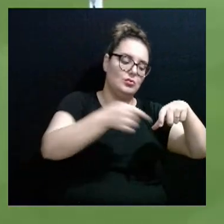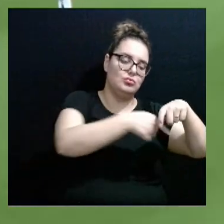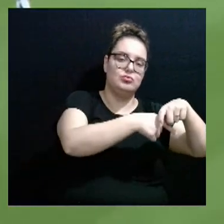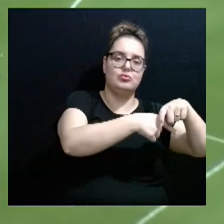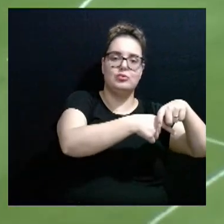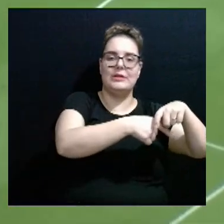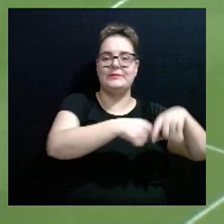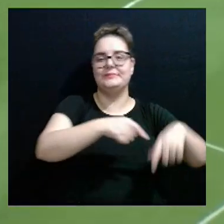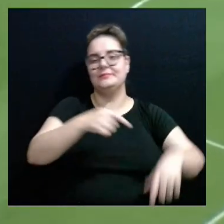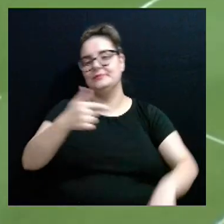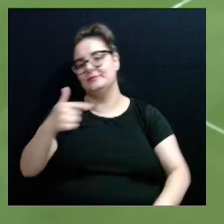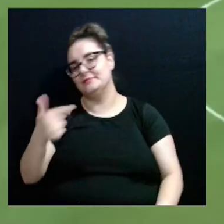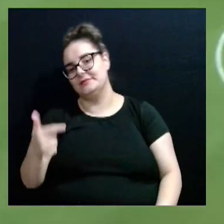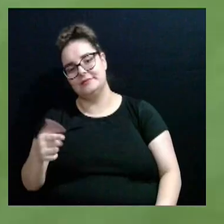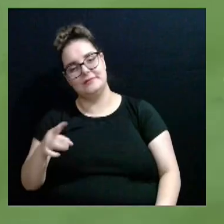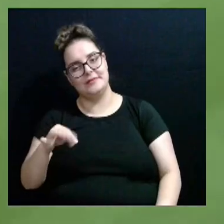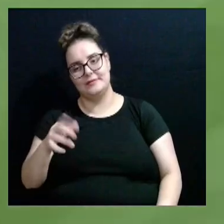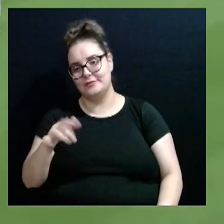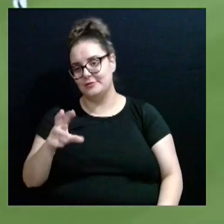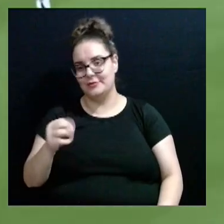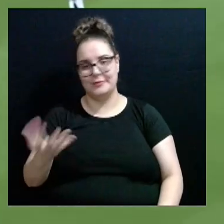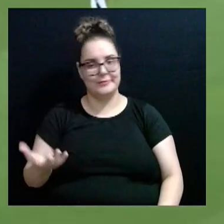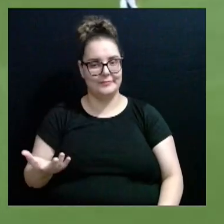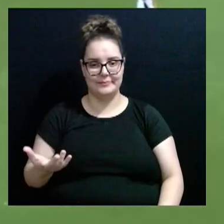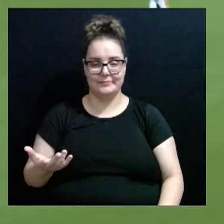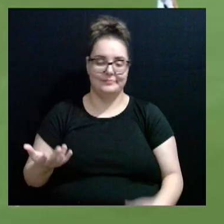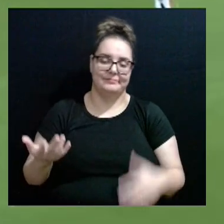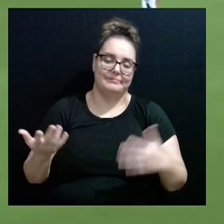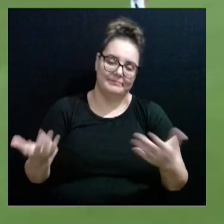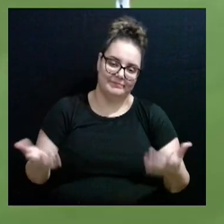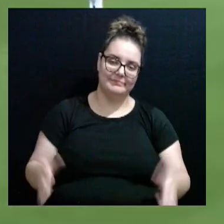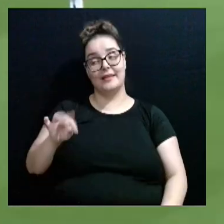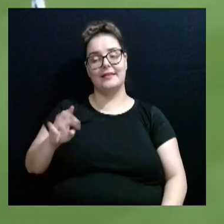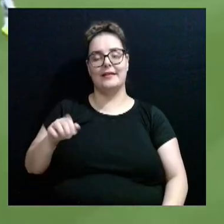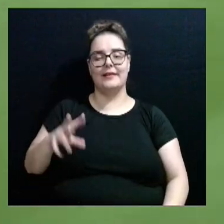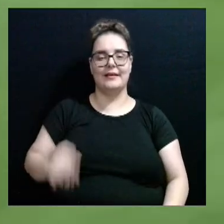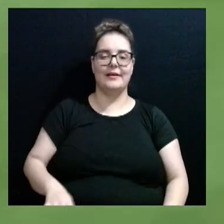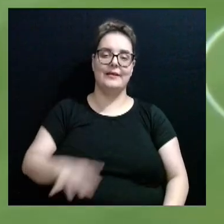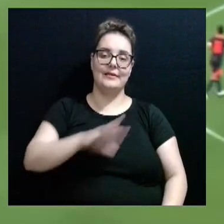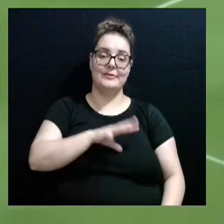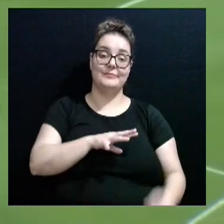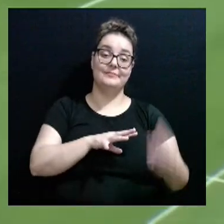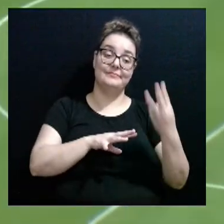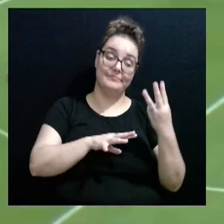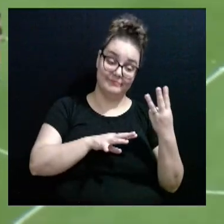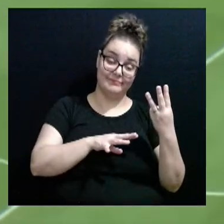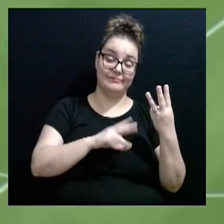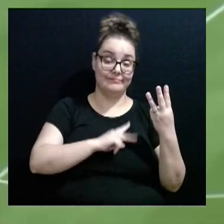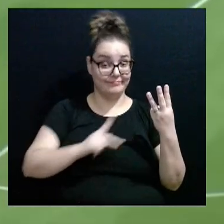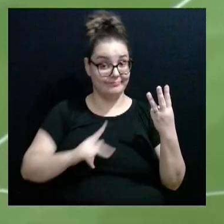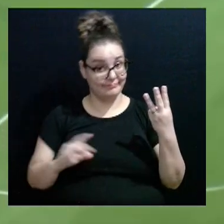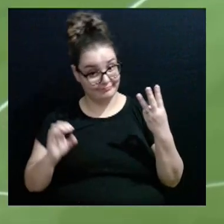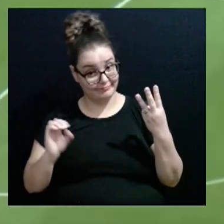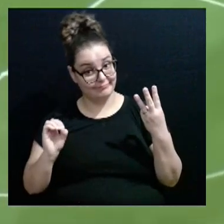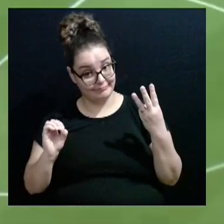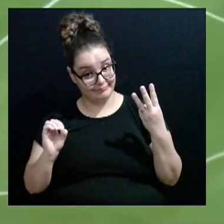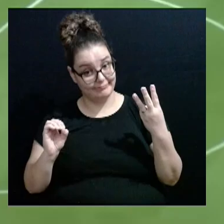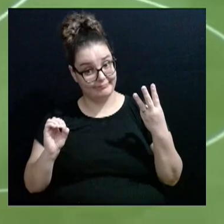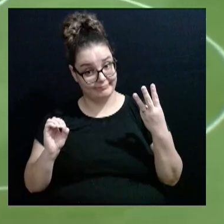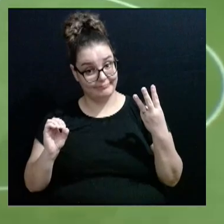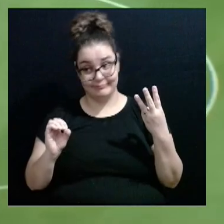Diogo Silva. Então ficou nisso, em Itaquera, Corinthians 3, Ponte Preta 0.